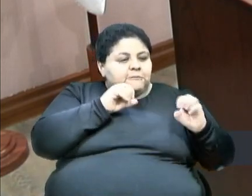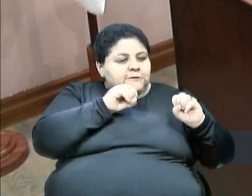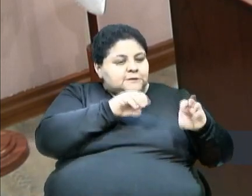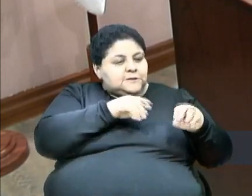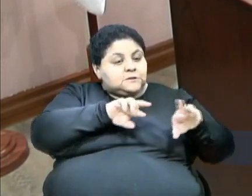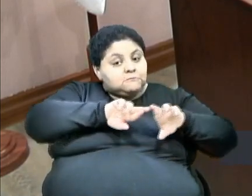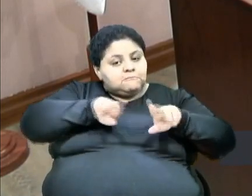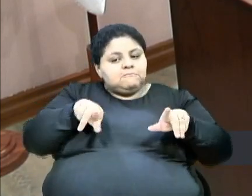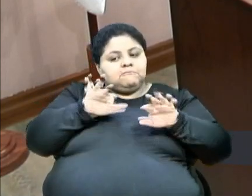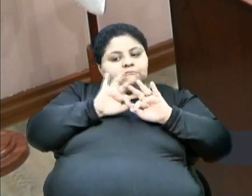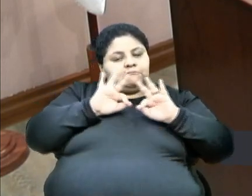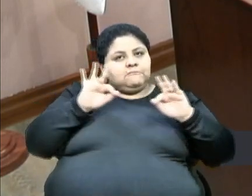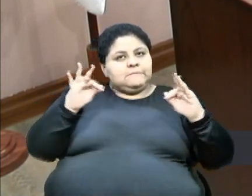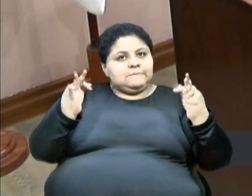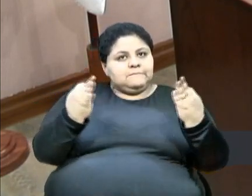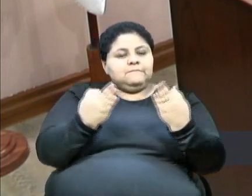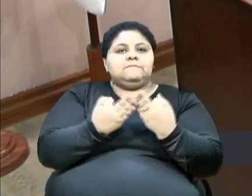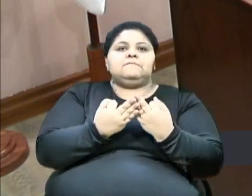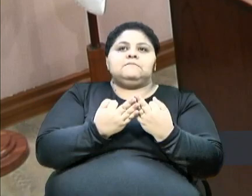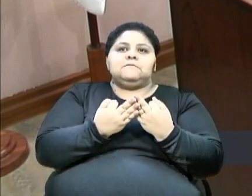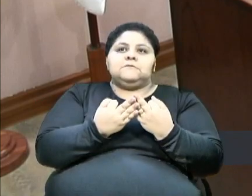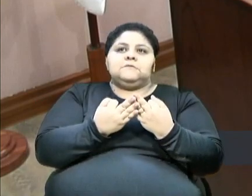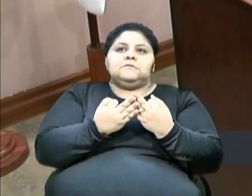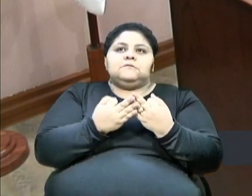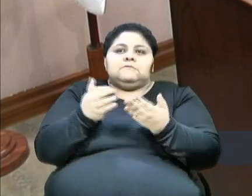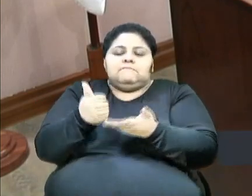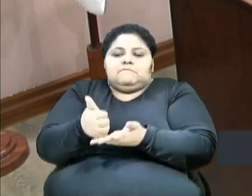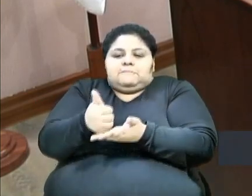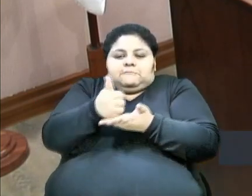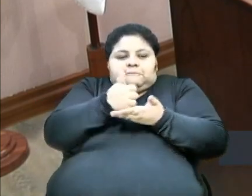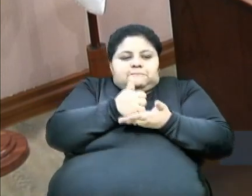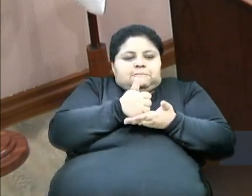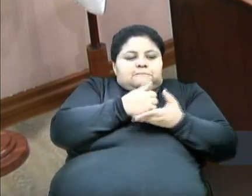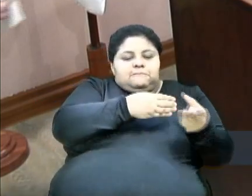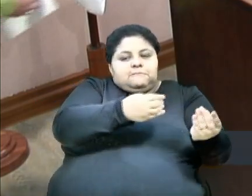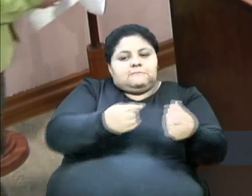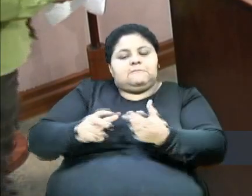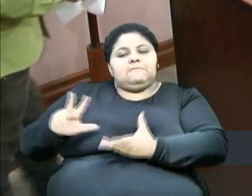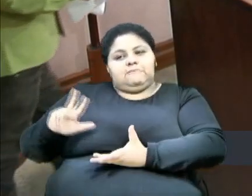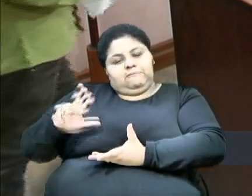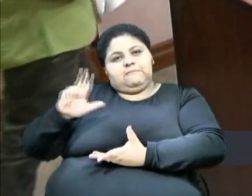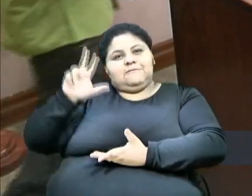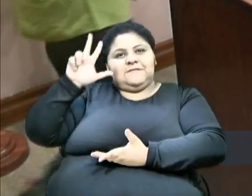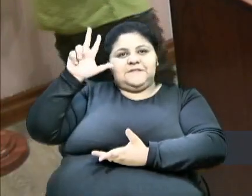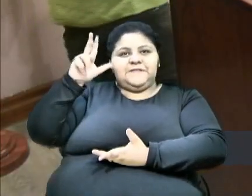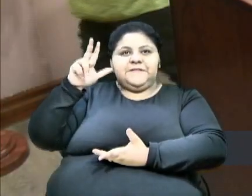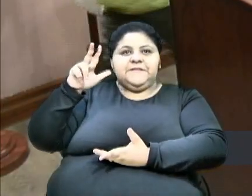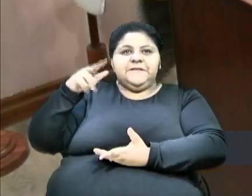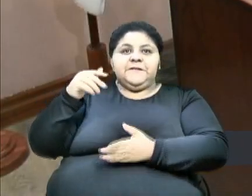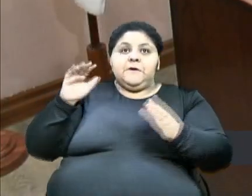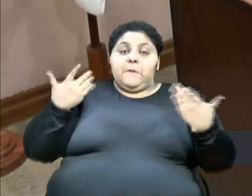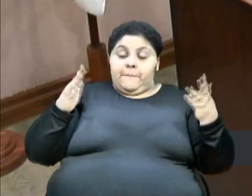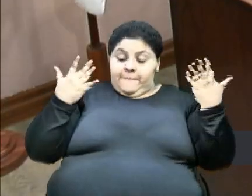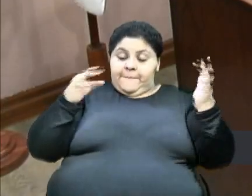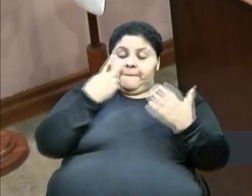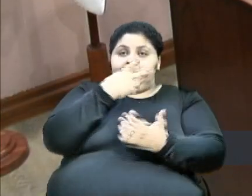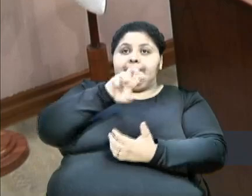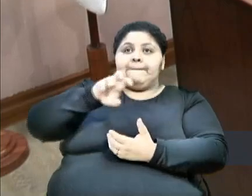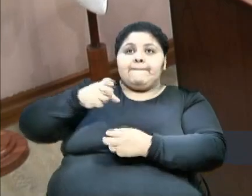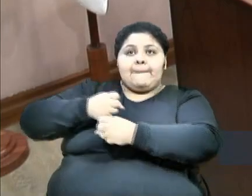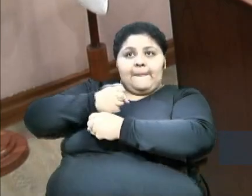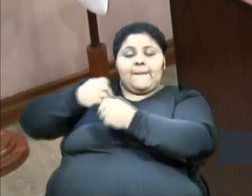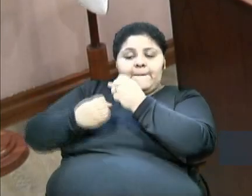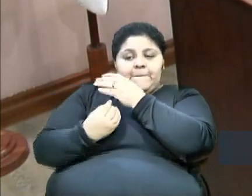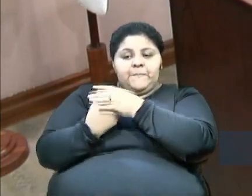família que em si, né, carrega e traz junto muitos valores. Parabéns pelos 25 anos de existência. A todos que